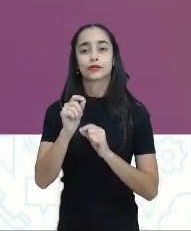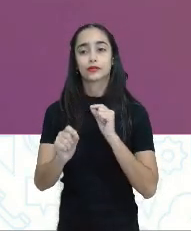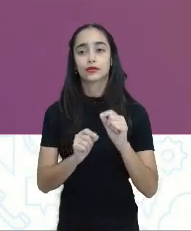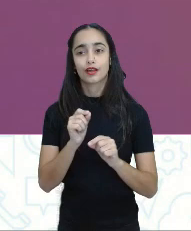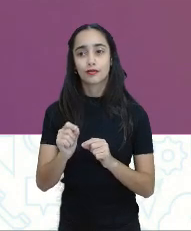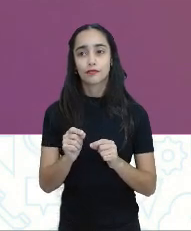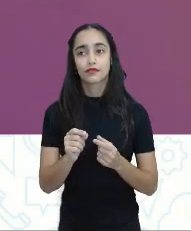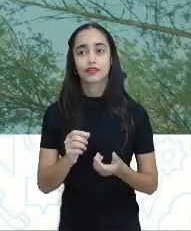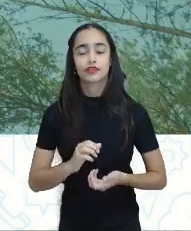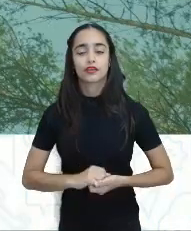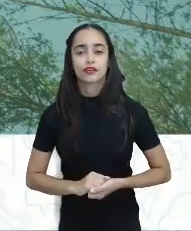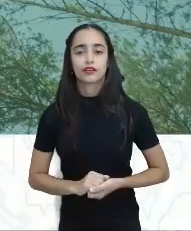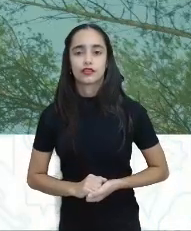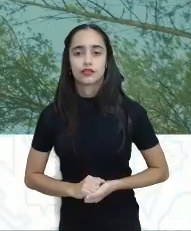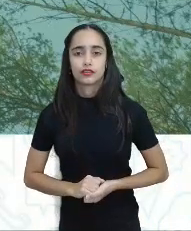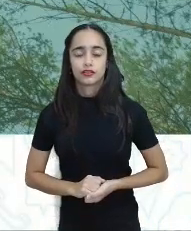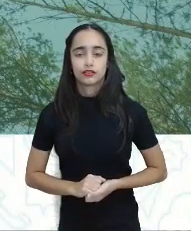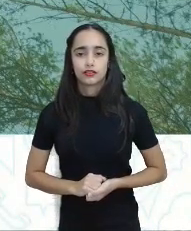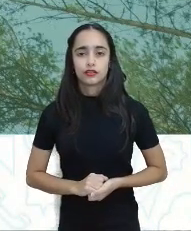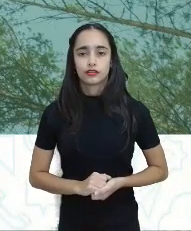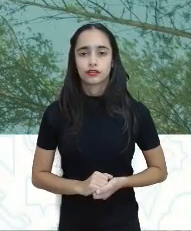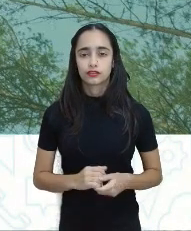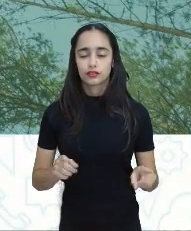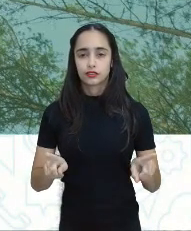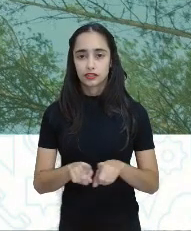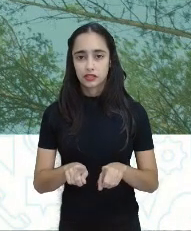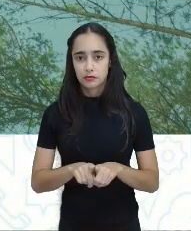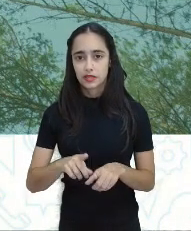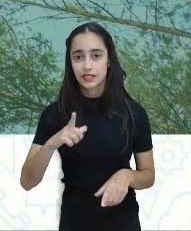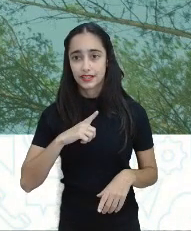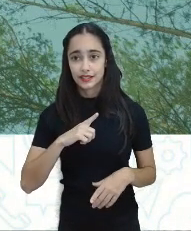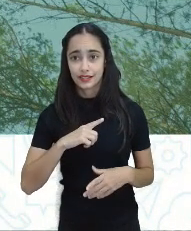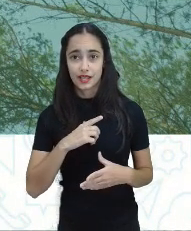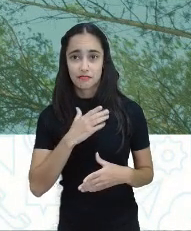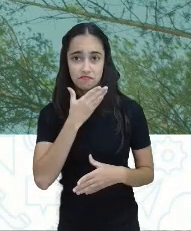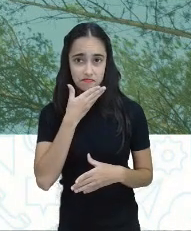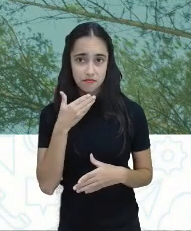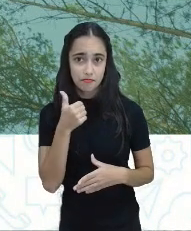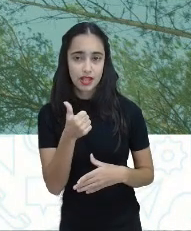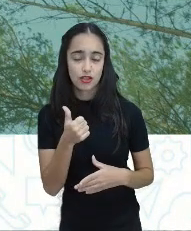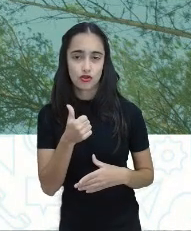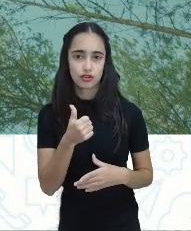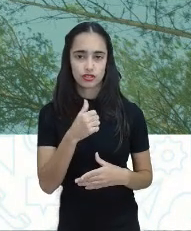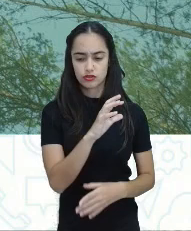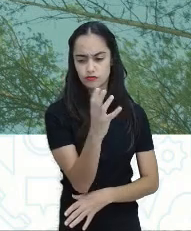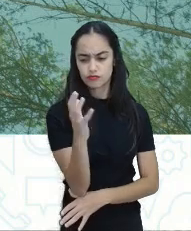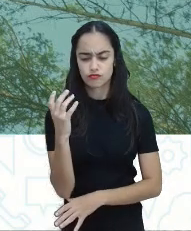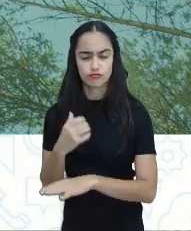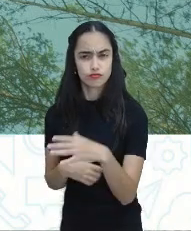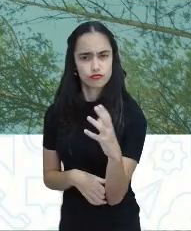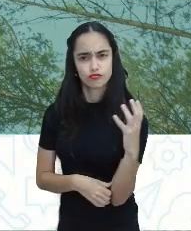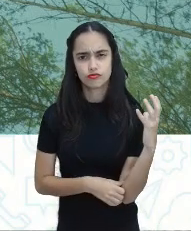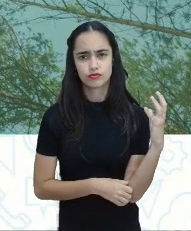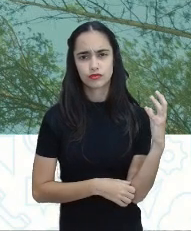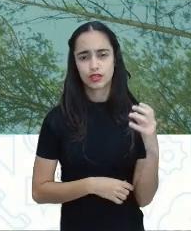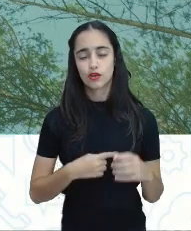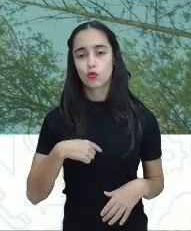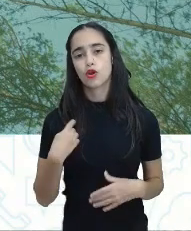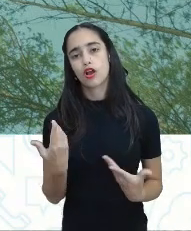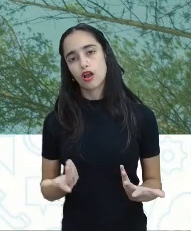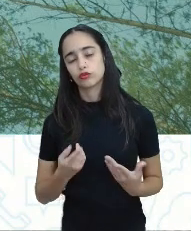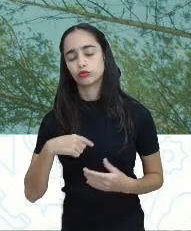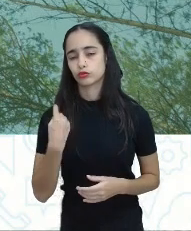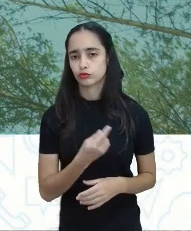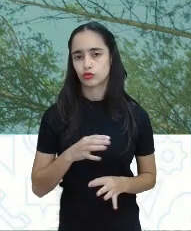saneamento básico, ok? E aí, os benefícios ambientais que a gente pode ter, né? Quando a gente planeja, quando a